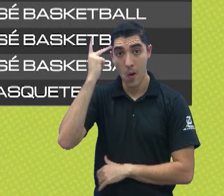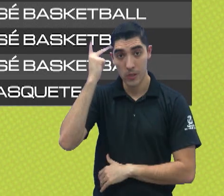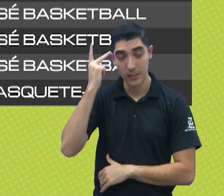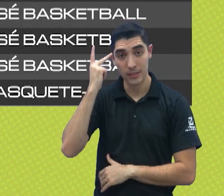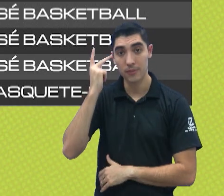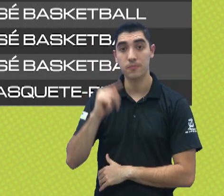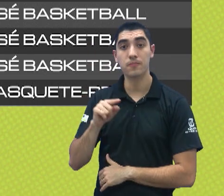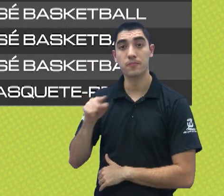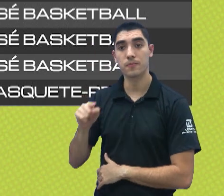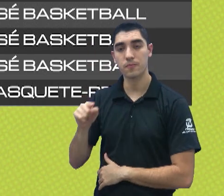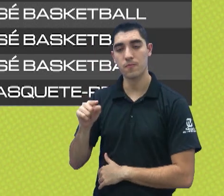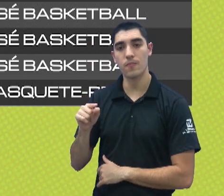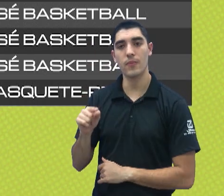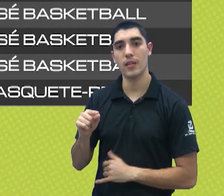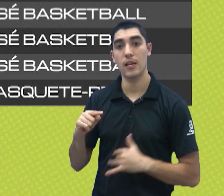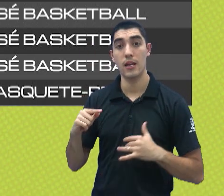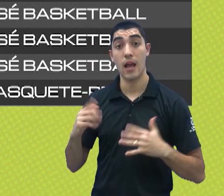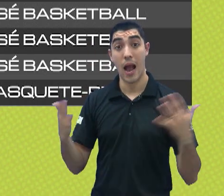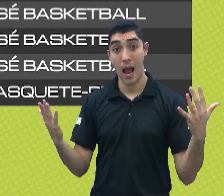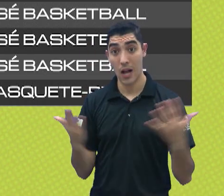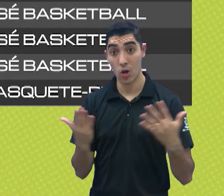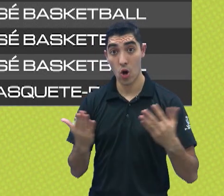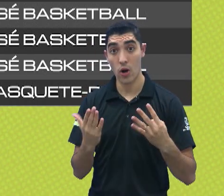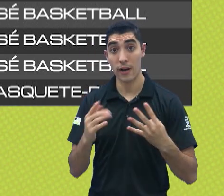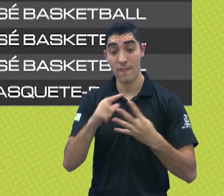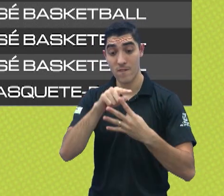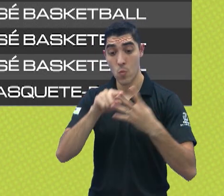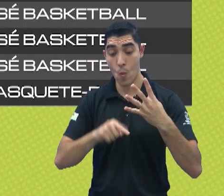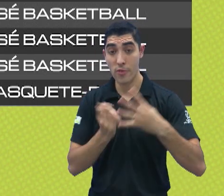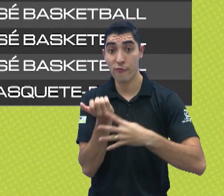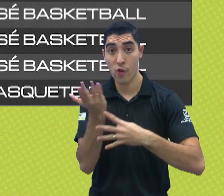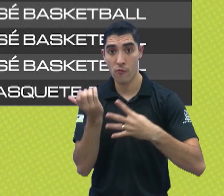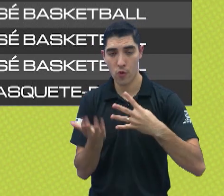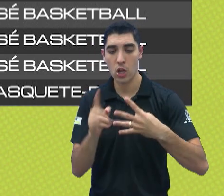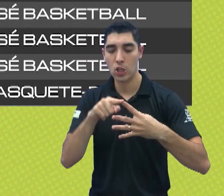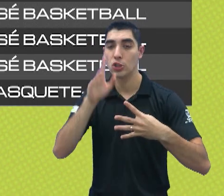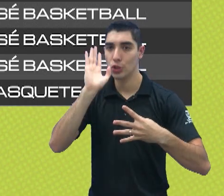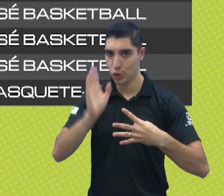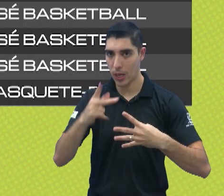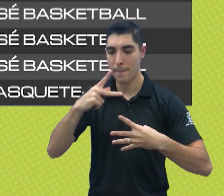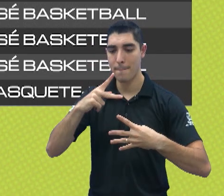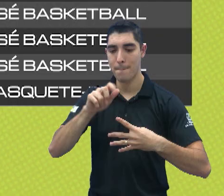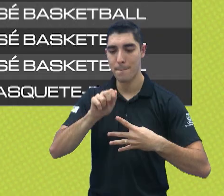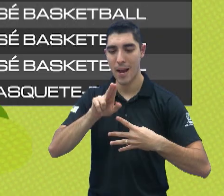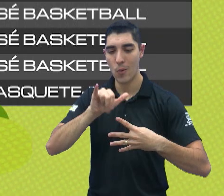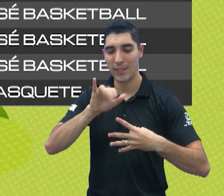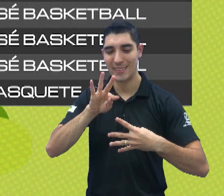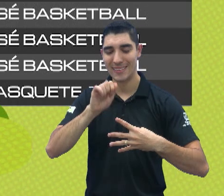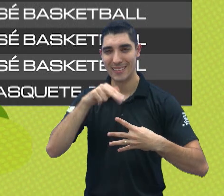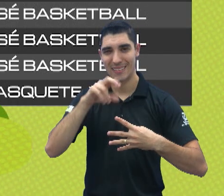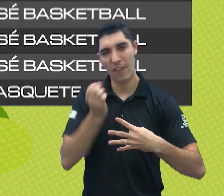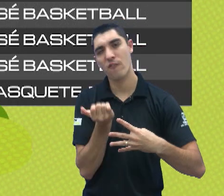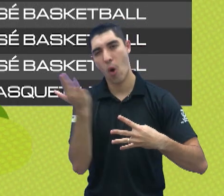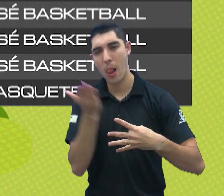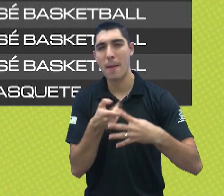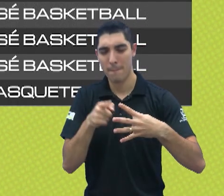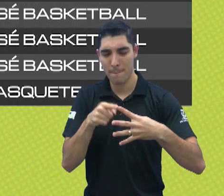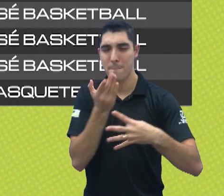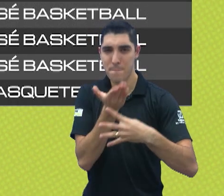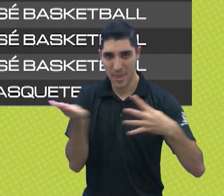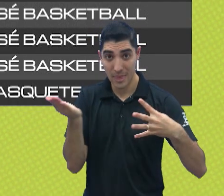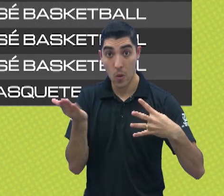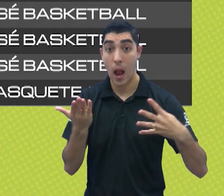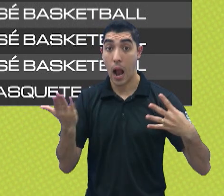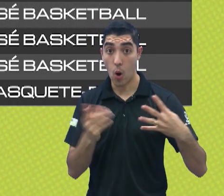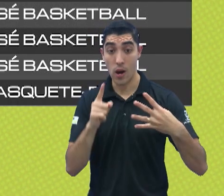para uma sequência de 4 jogos fora de casa. Foi contra o Paulistano, perdeu para o Paulistano, 80-71. Agora